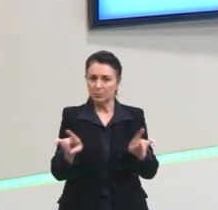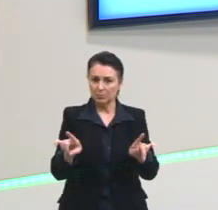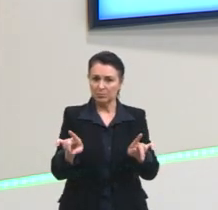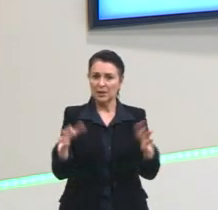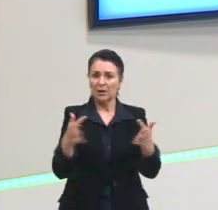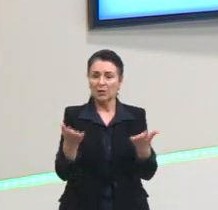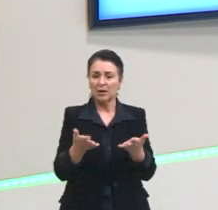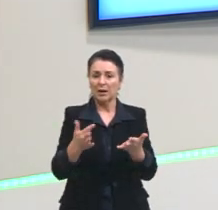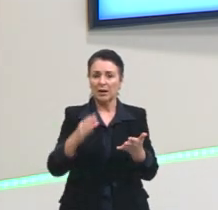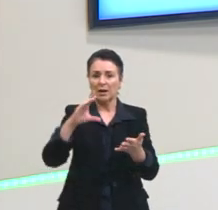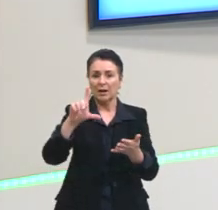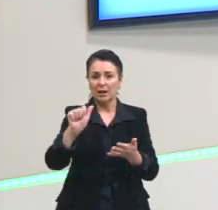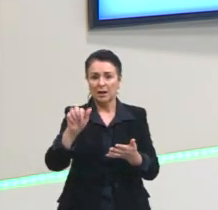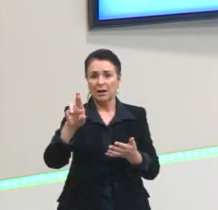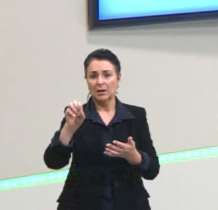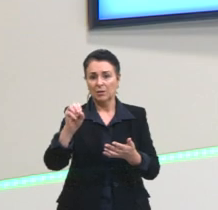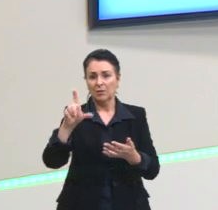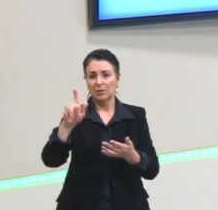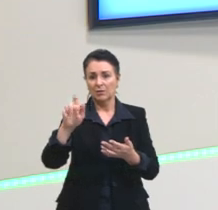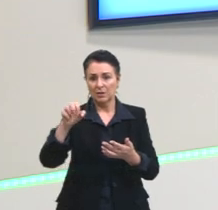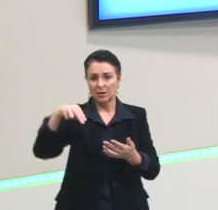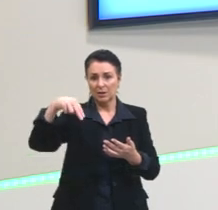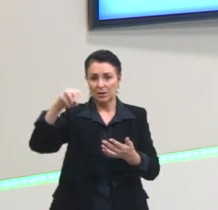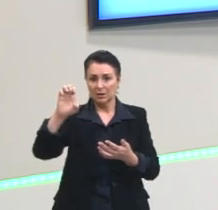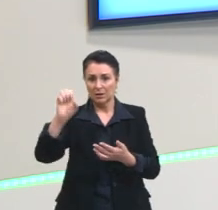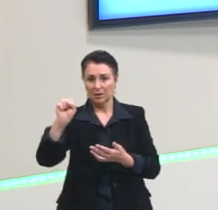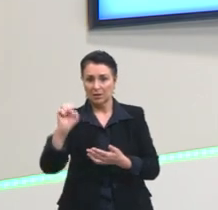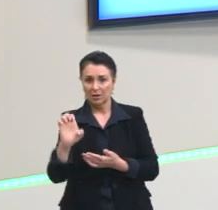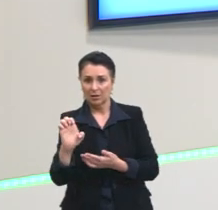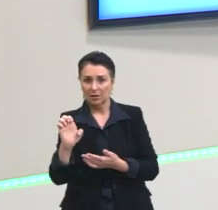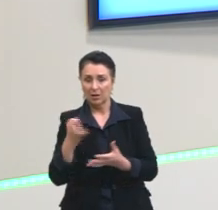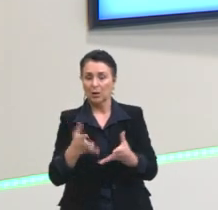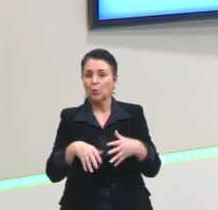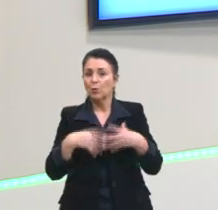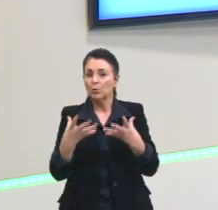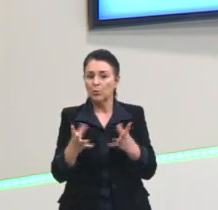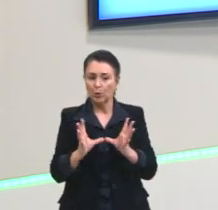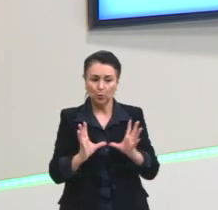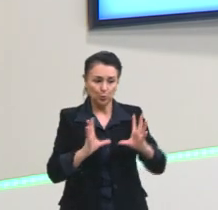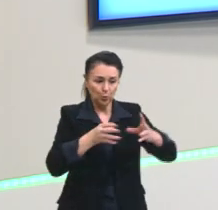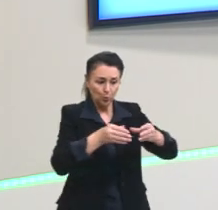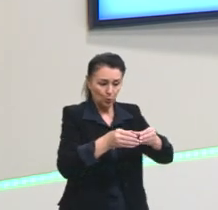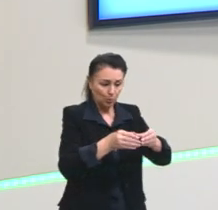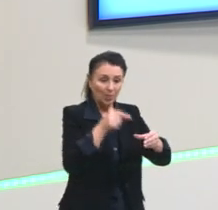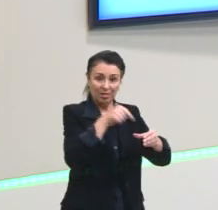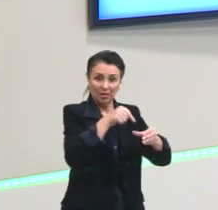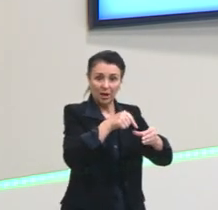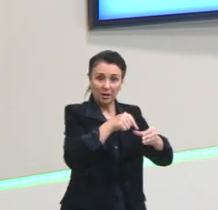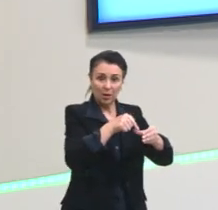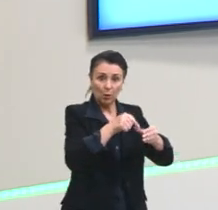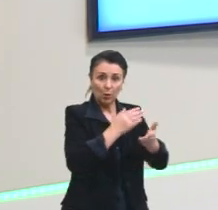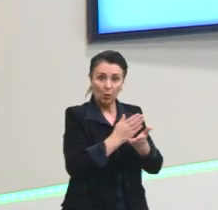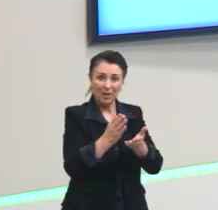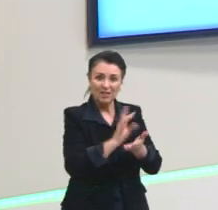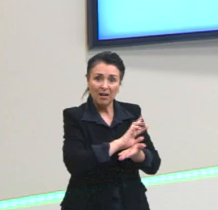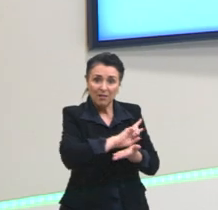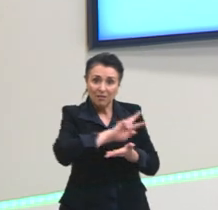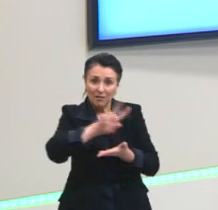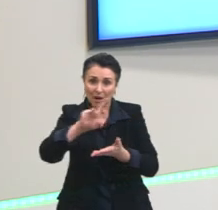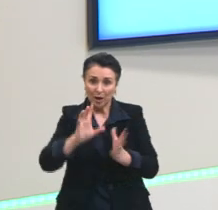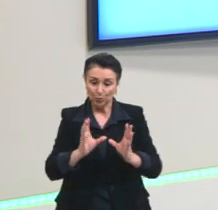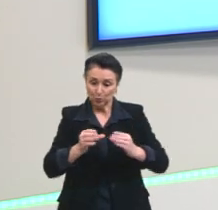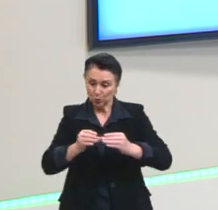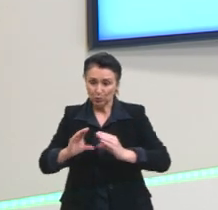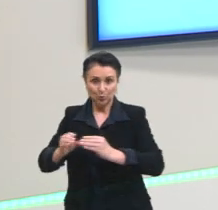cladogênese quando uma população de uma população surgem várias outras tá então é uma espécie são